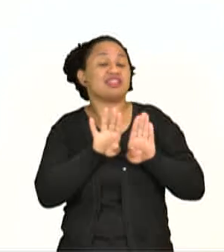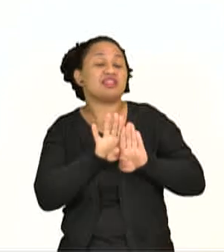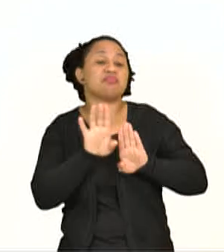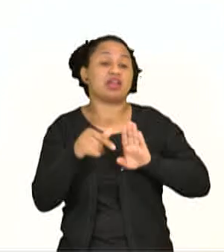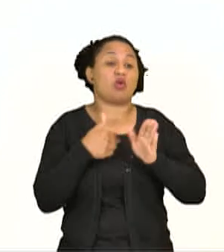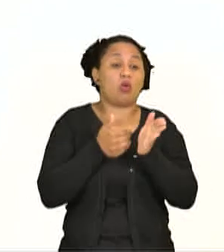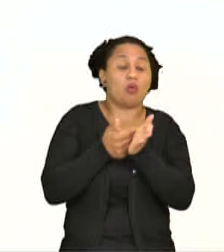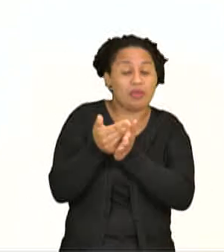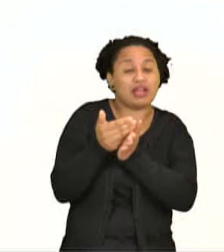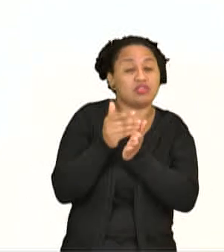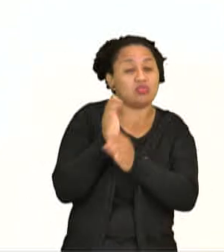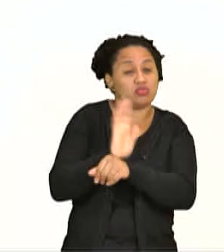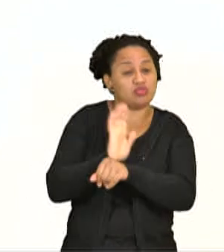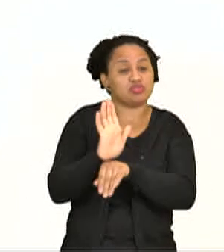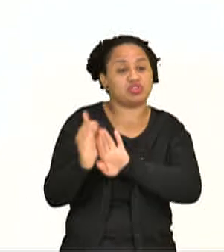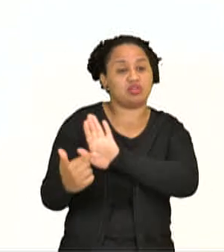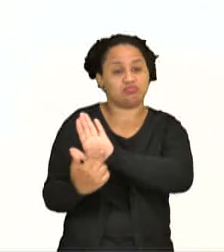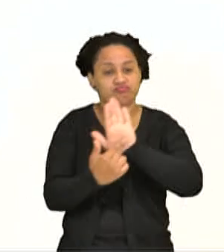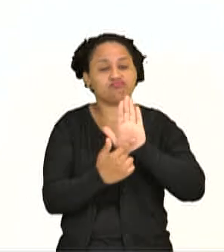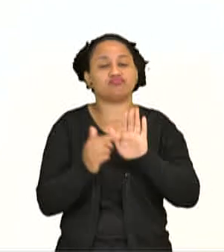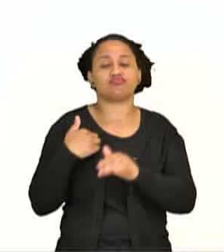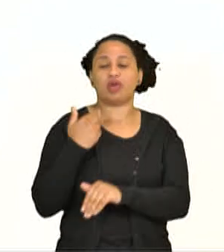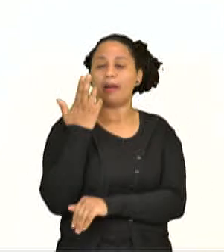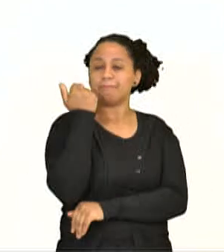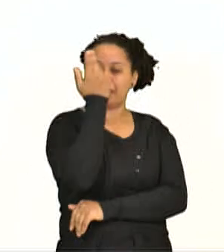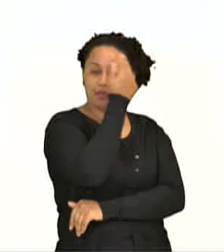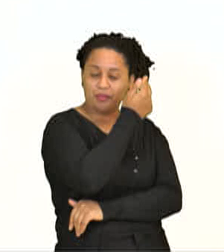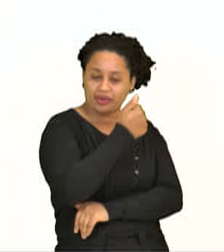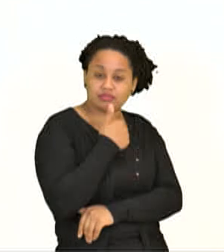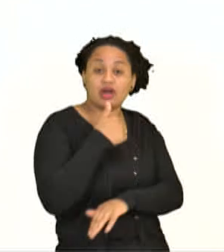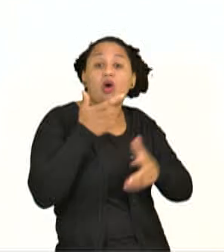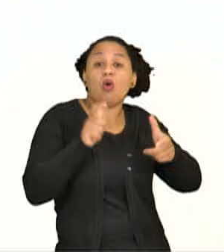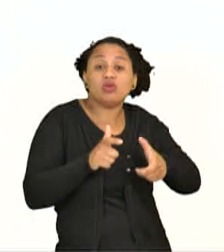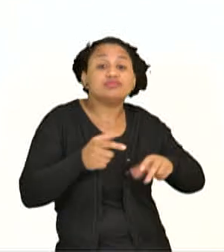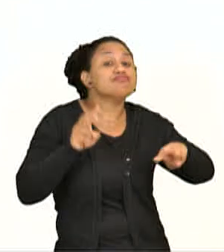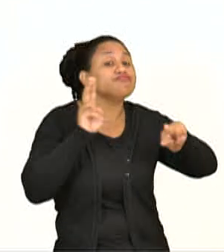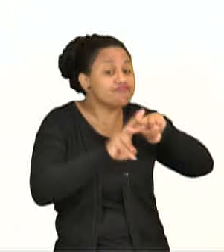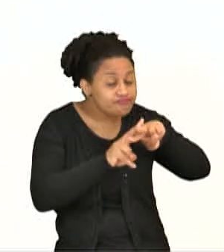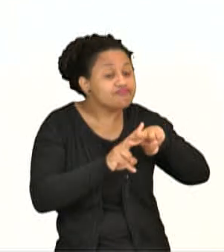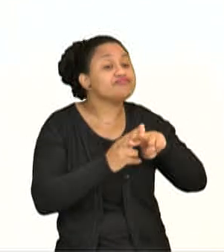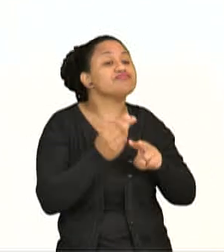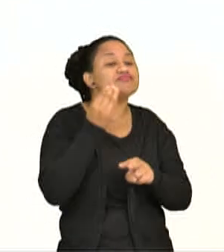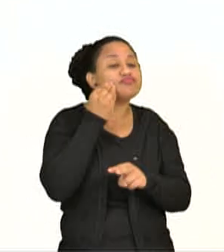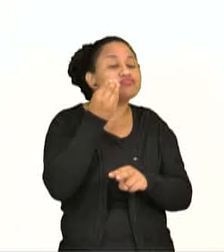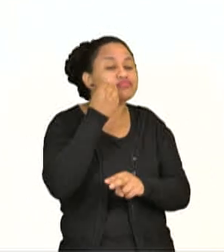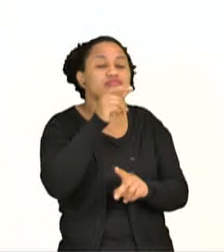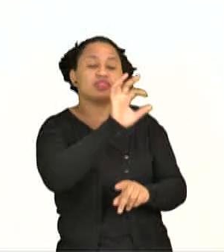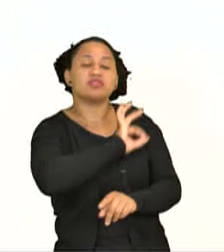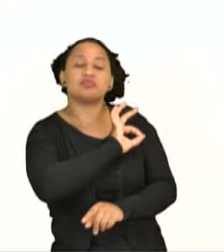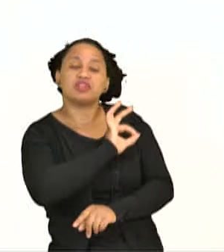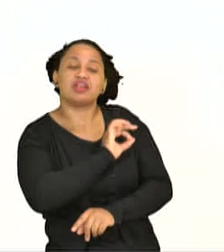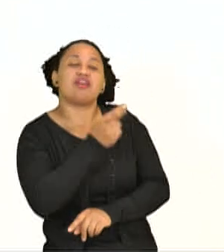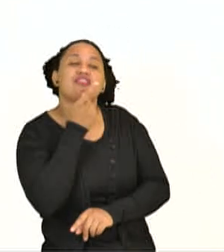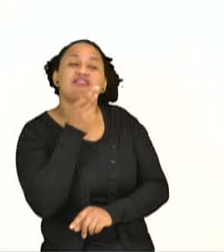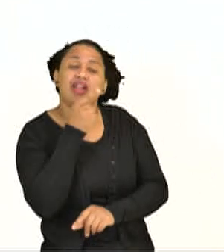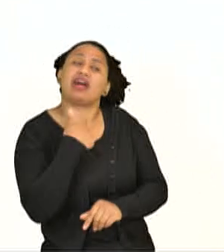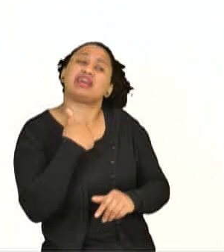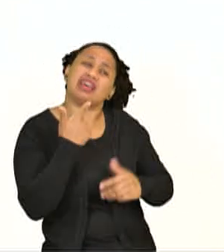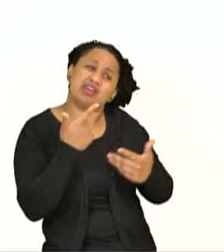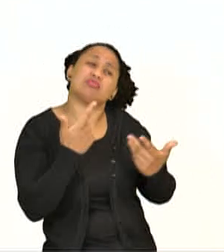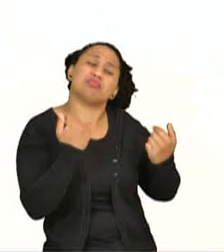cena do filme, bem maquiadinha na prisão, enquanto tenta convencer um oficial de que merece a